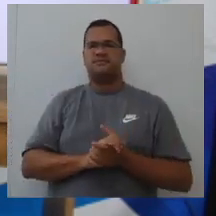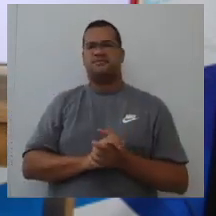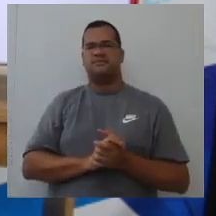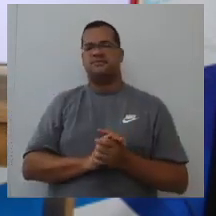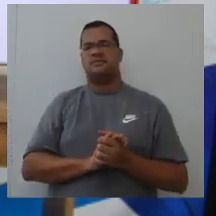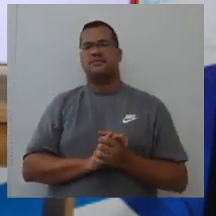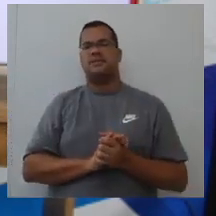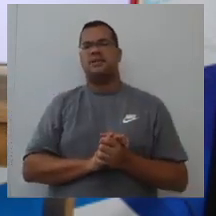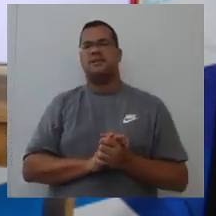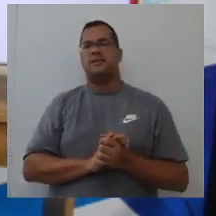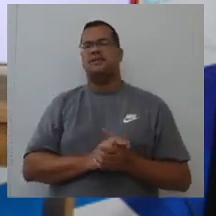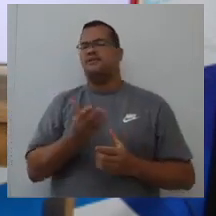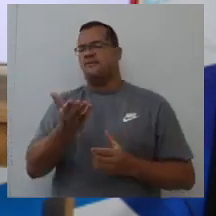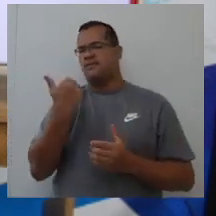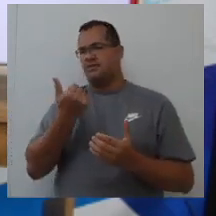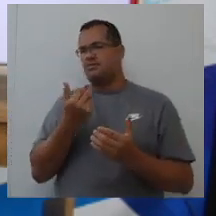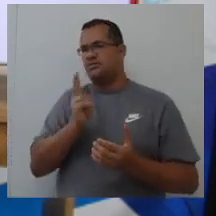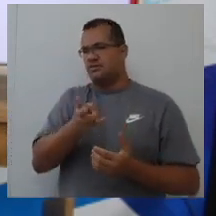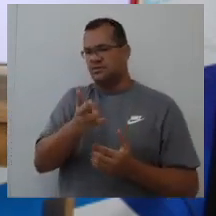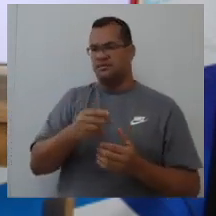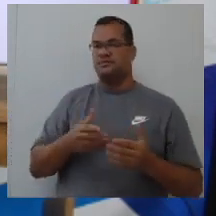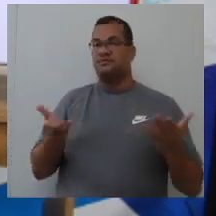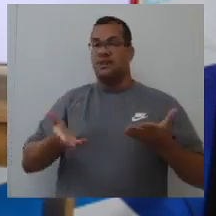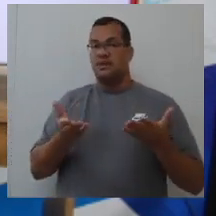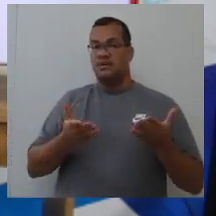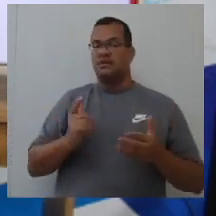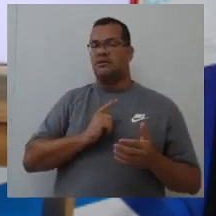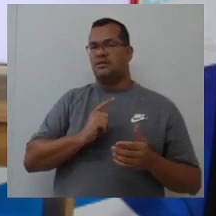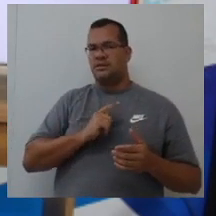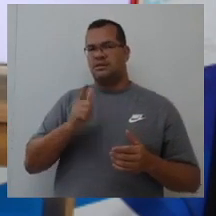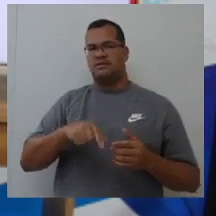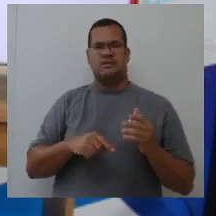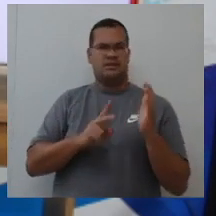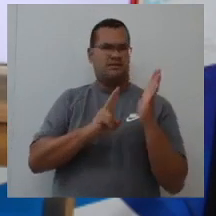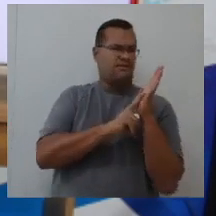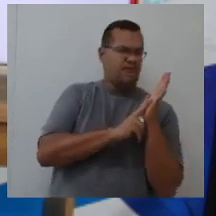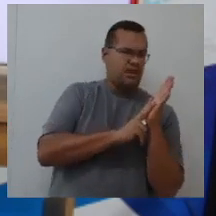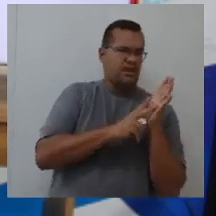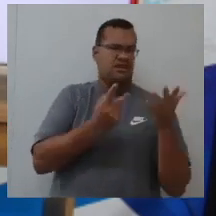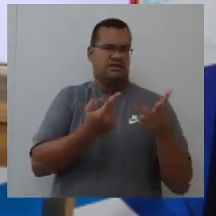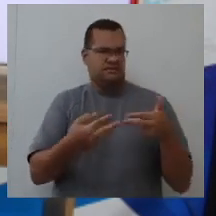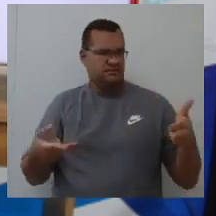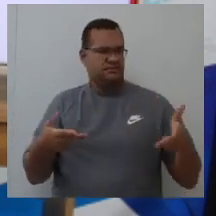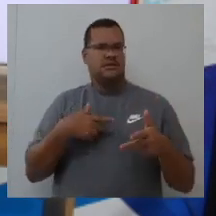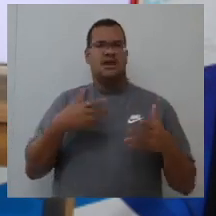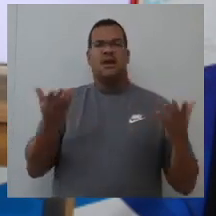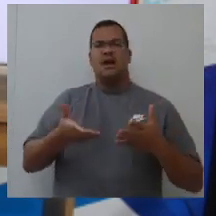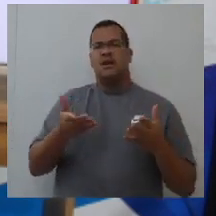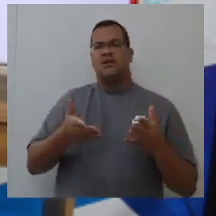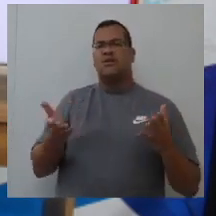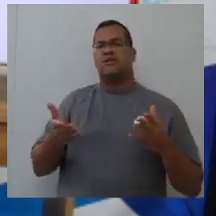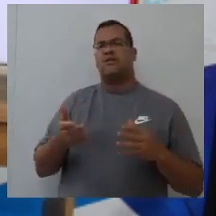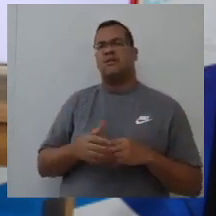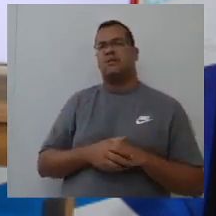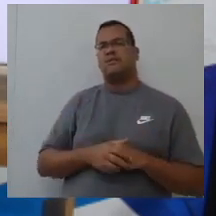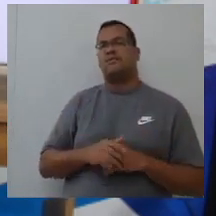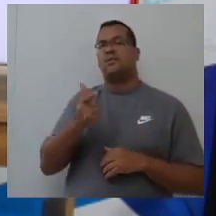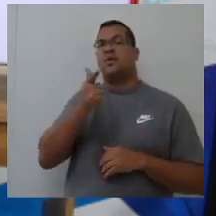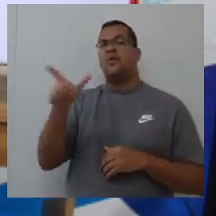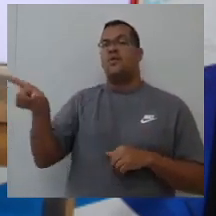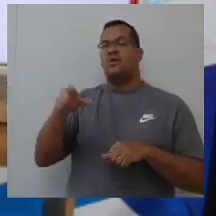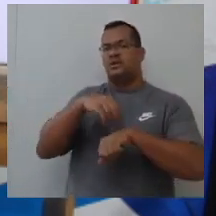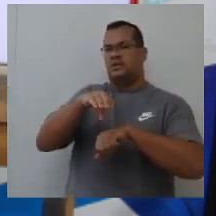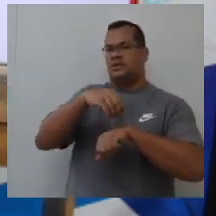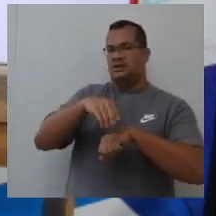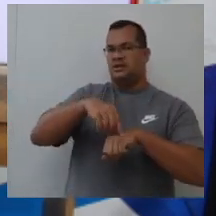lá. Veja, já que a gente está falando aqui de ver, dessas coisas todas aqui, permitam-me aqui dar outra dica para